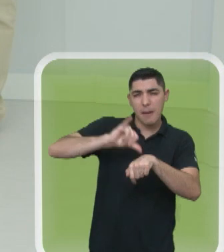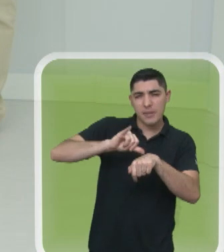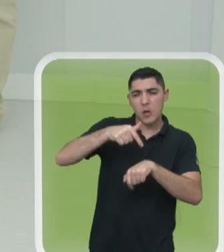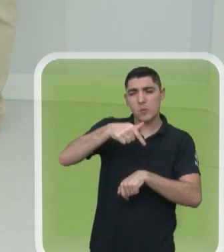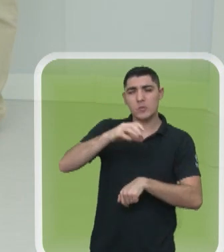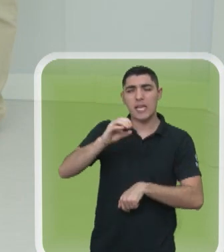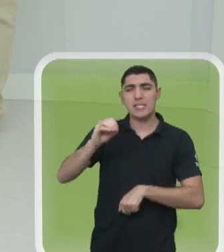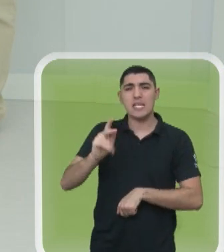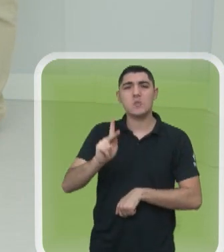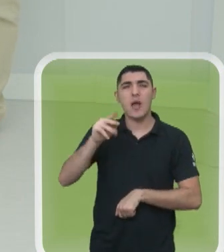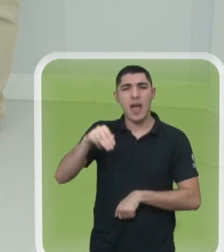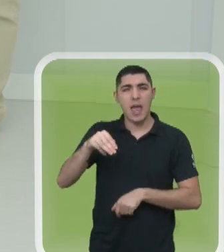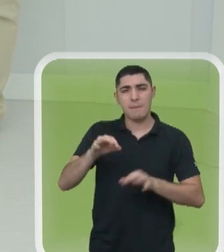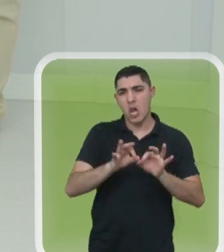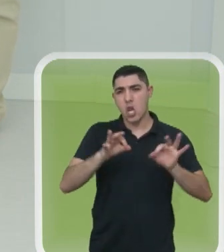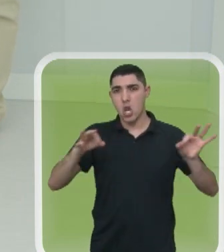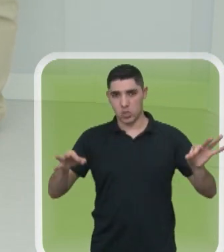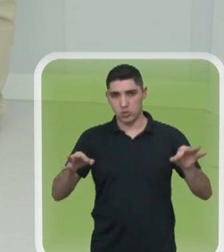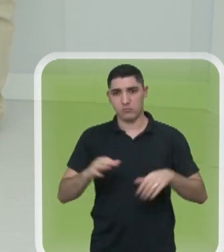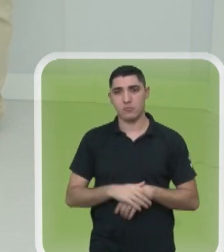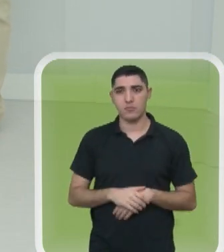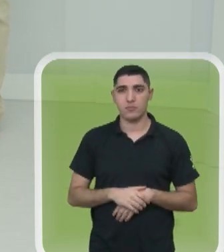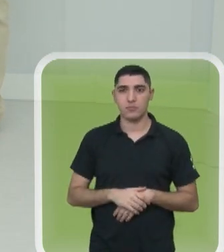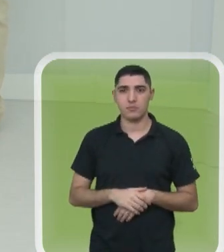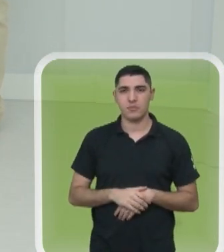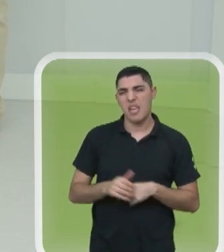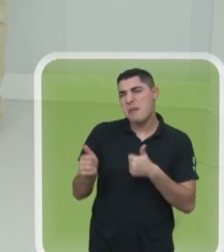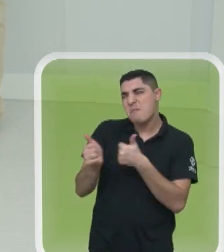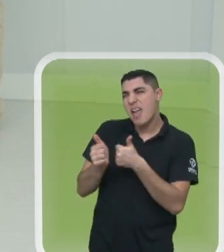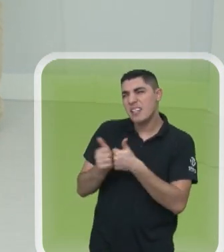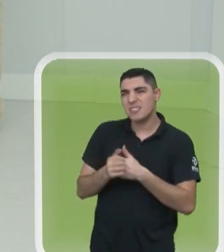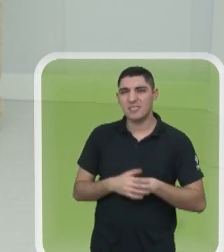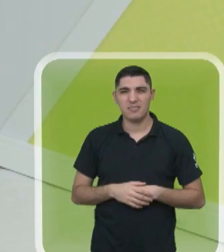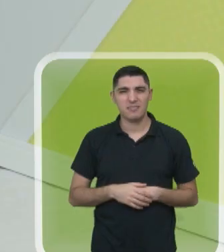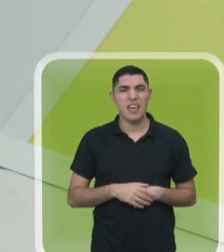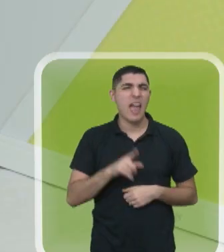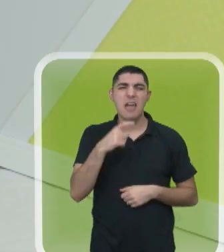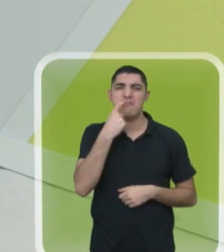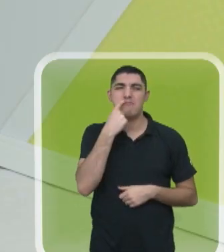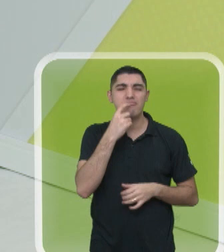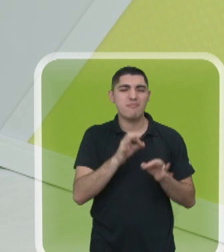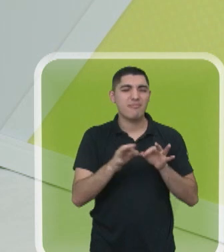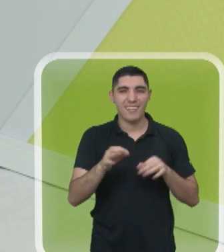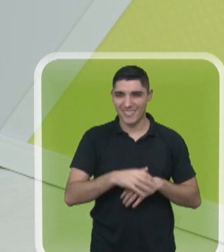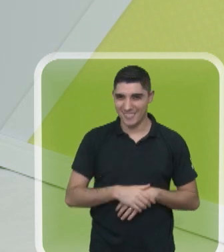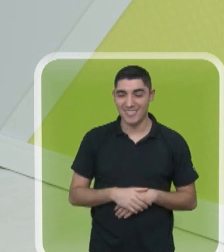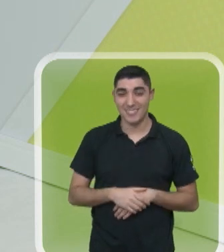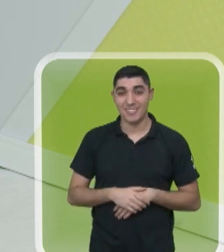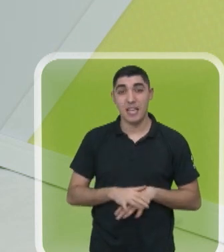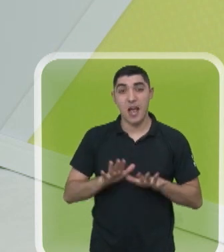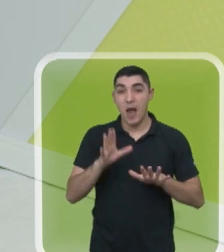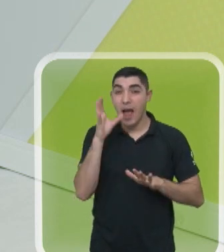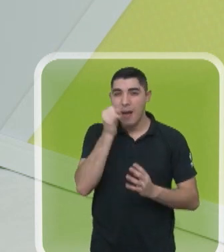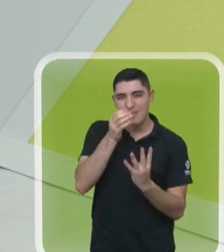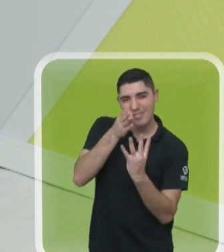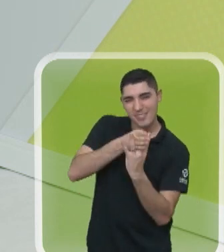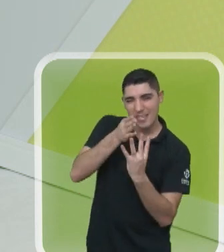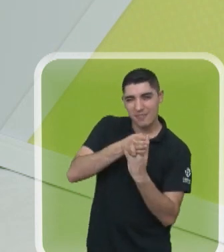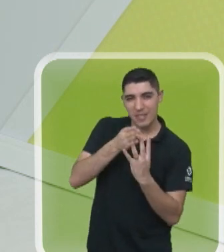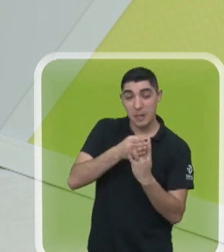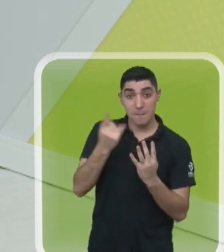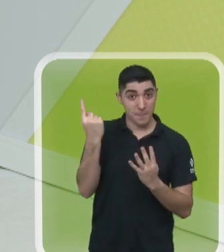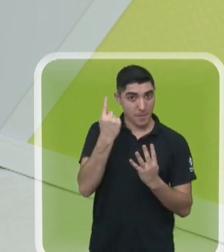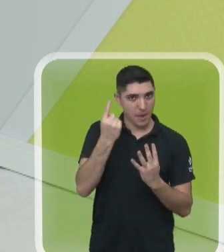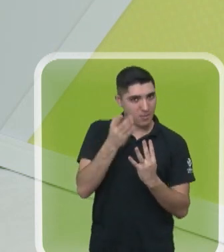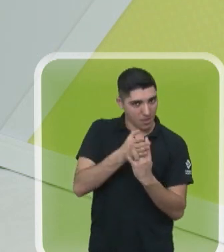o segundo jogo entre as duas seleções. Pertinho. Tá certo? É pertinho. Ali é um pulo. tirinho. Fazer o seguinte, a gente vai para um rápido intervalo, o primeiro do